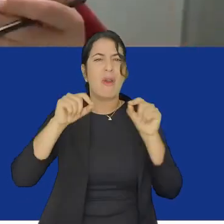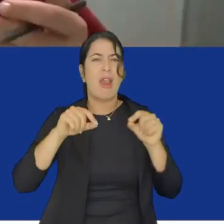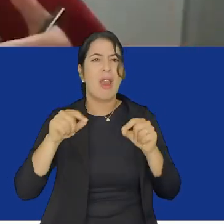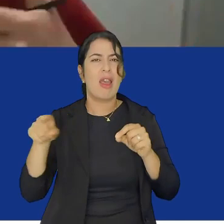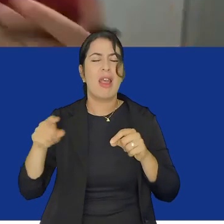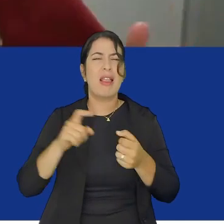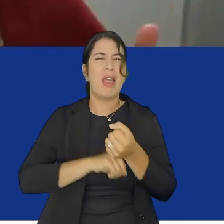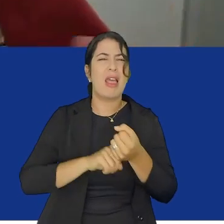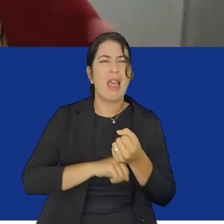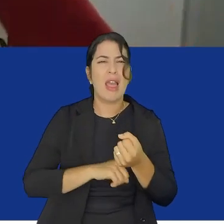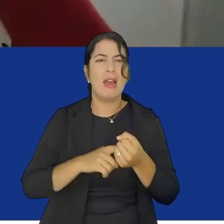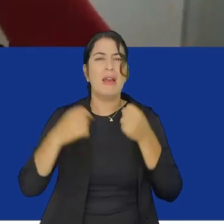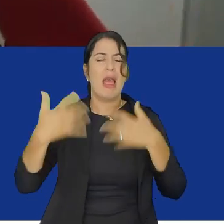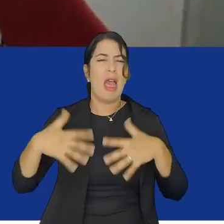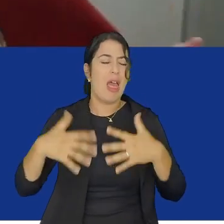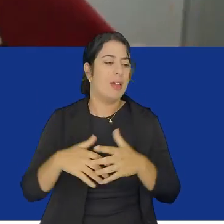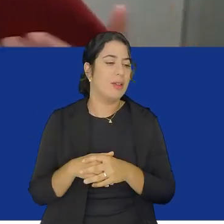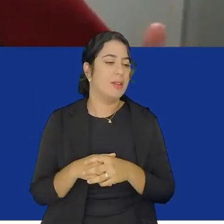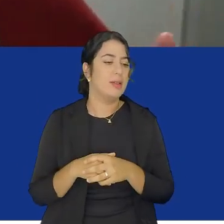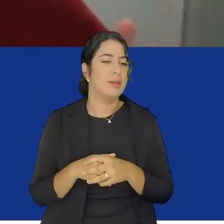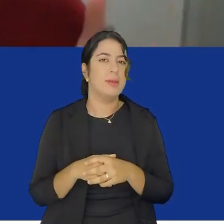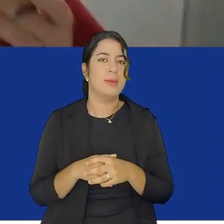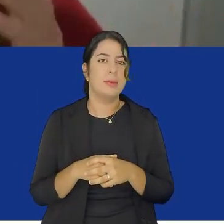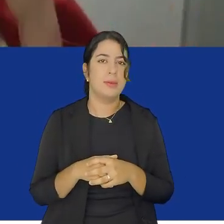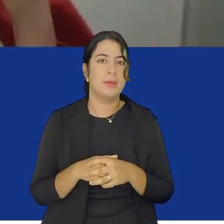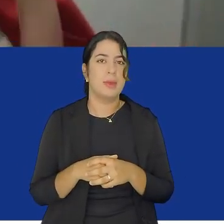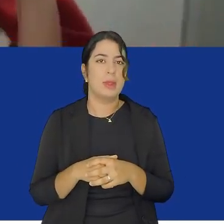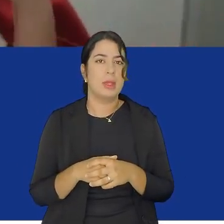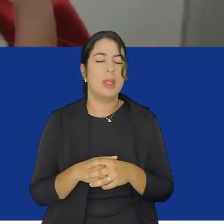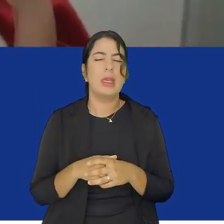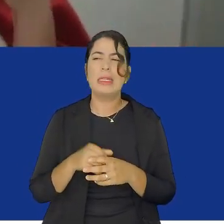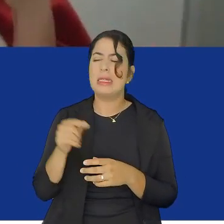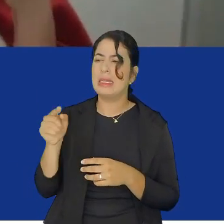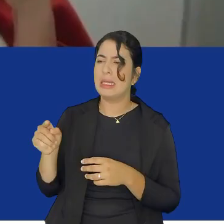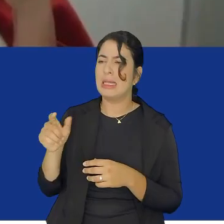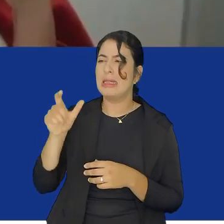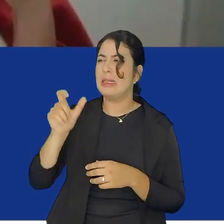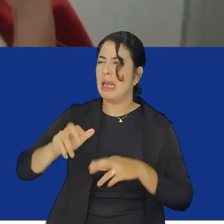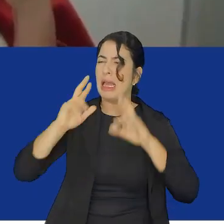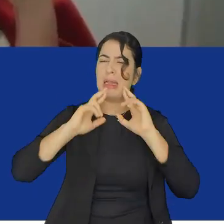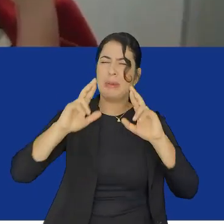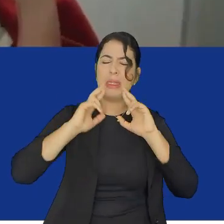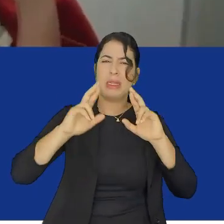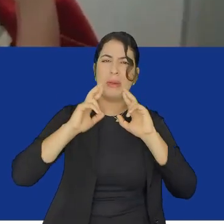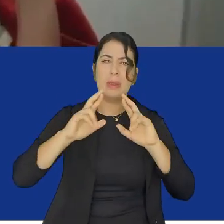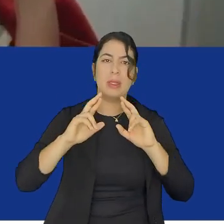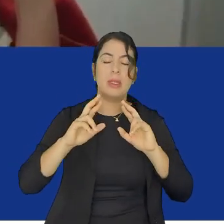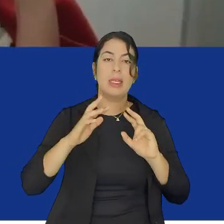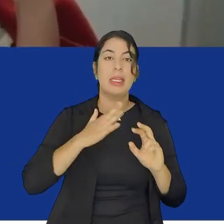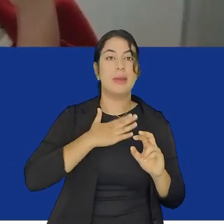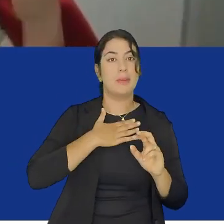gente precisa de uma coisa e que não vai dar tempo, porque a gestão já está acabando. E olha que coisa, né, meu? Que coisa.